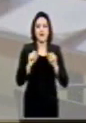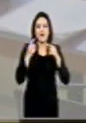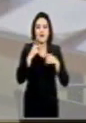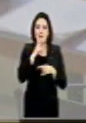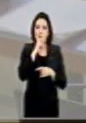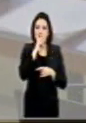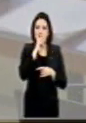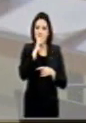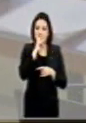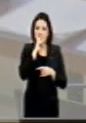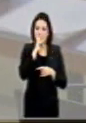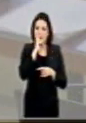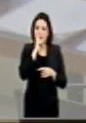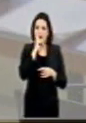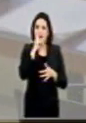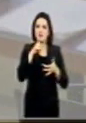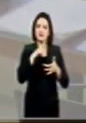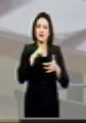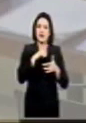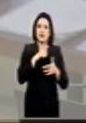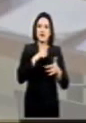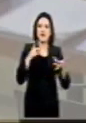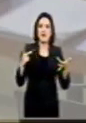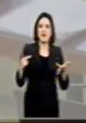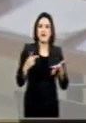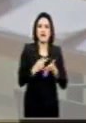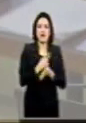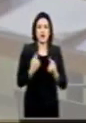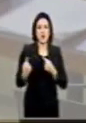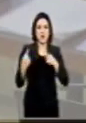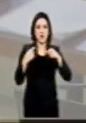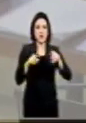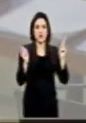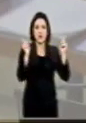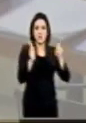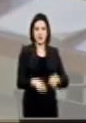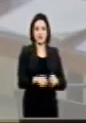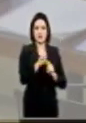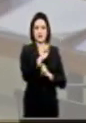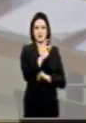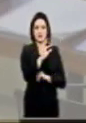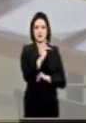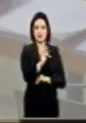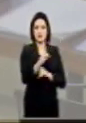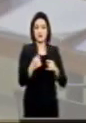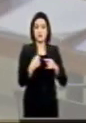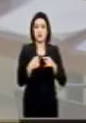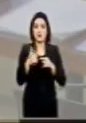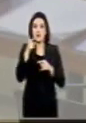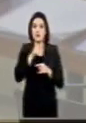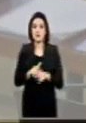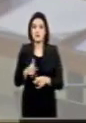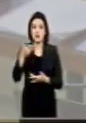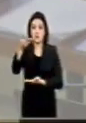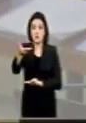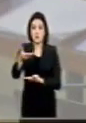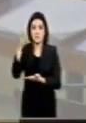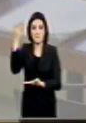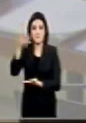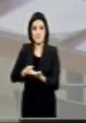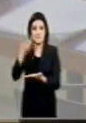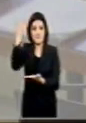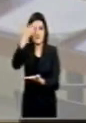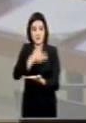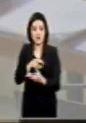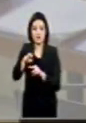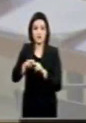Tribunal Federal em razão dos meios de obtenção de prova deferidos pelo juízo reclamado,